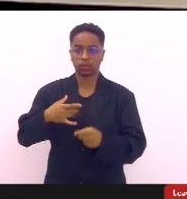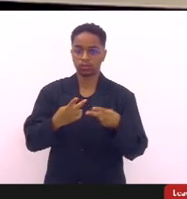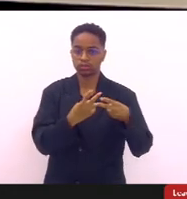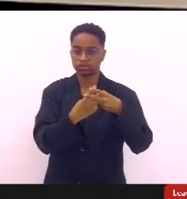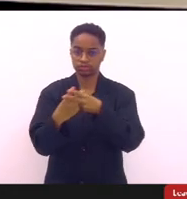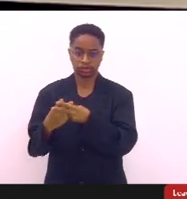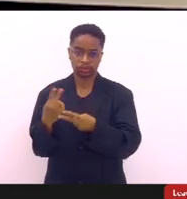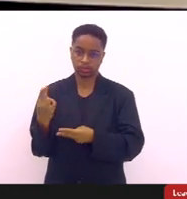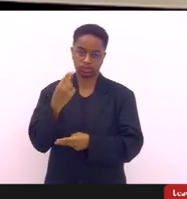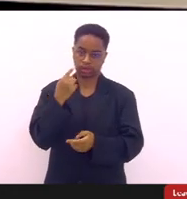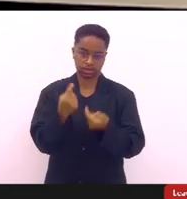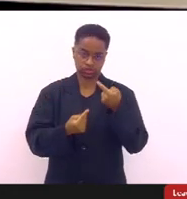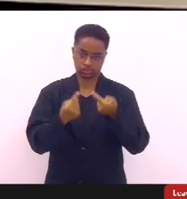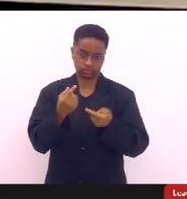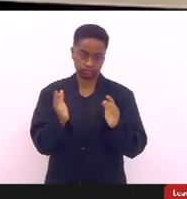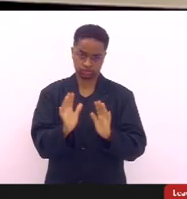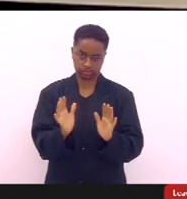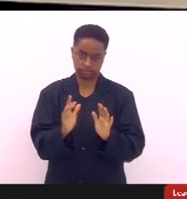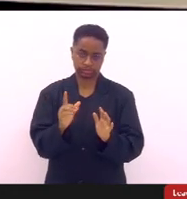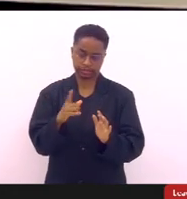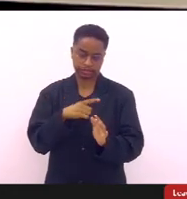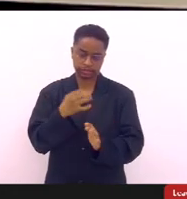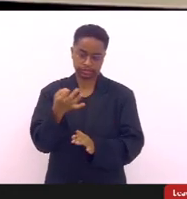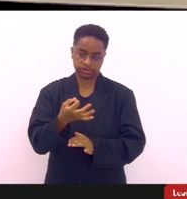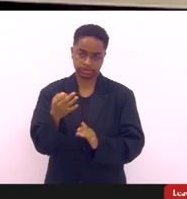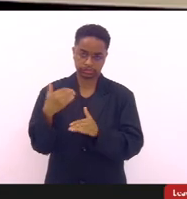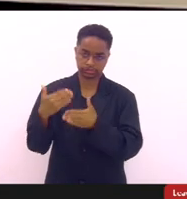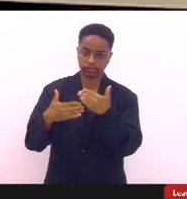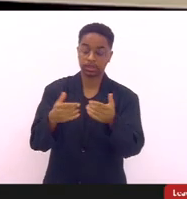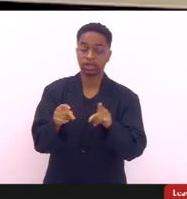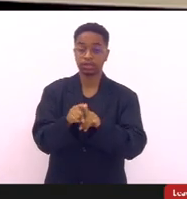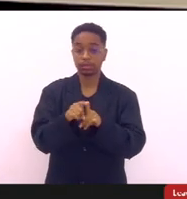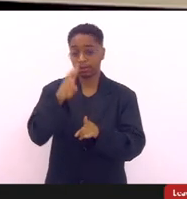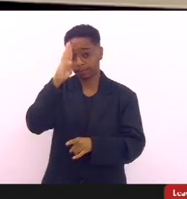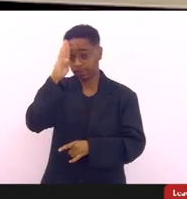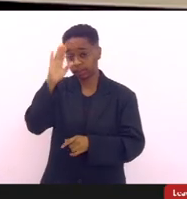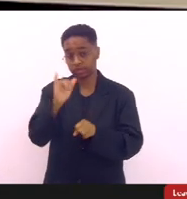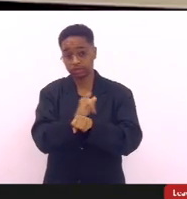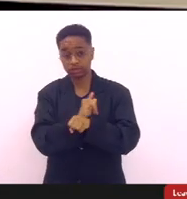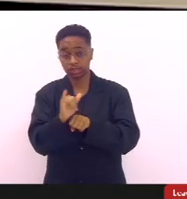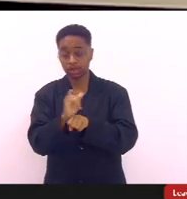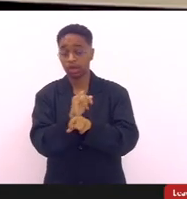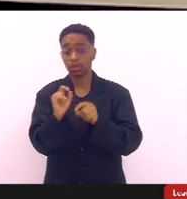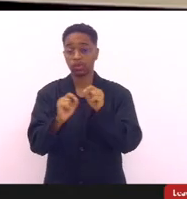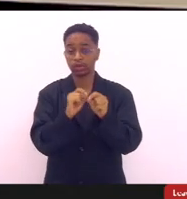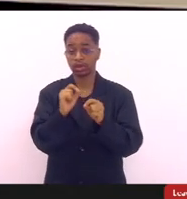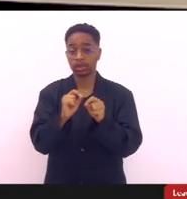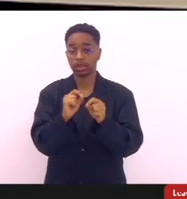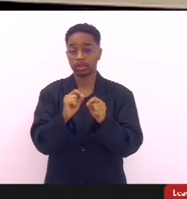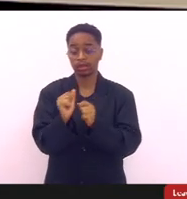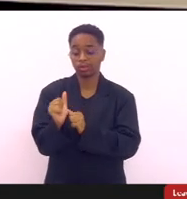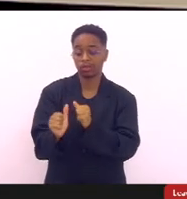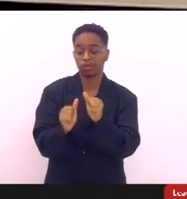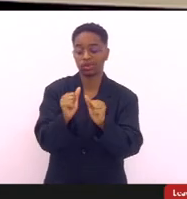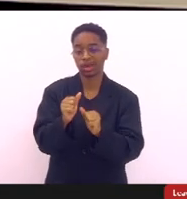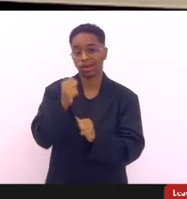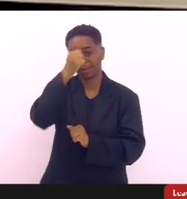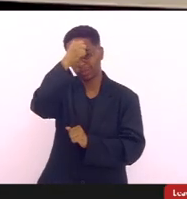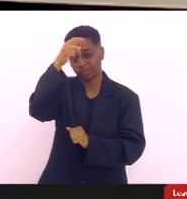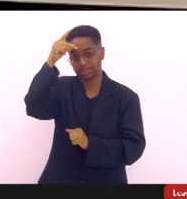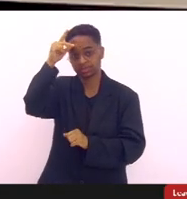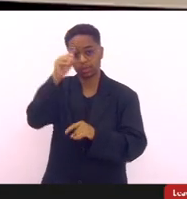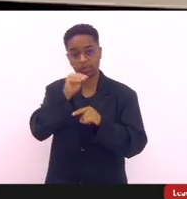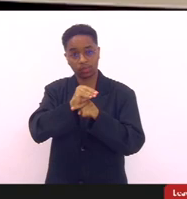são indiscutíveis. A principal estratégia foi a municipalização, né, do